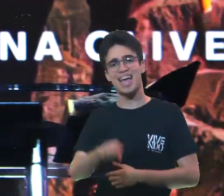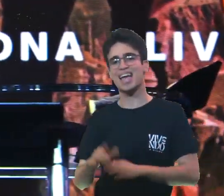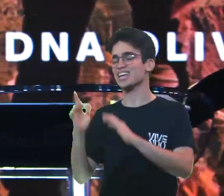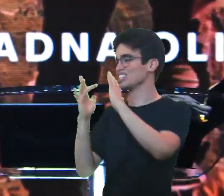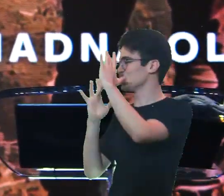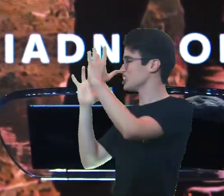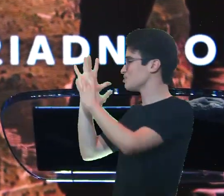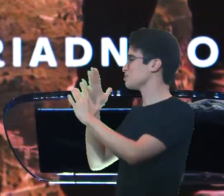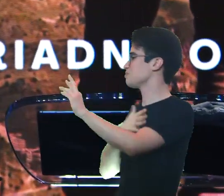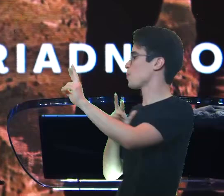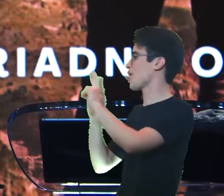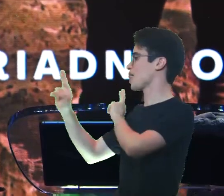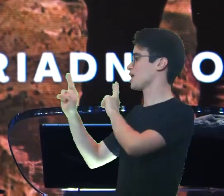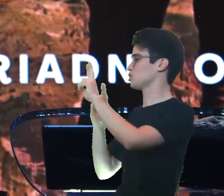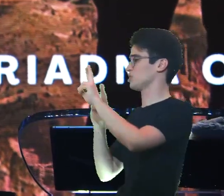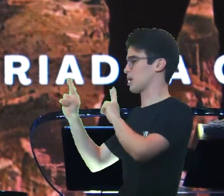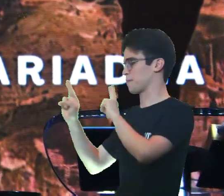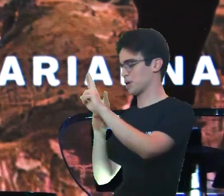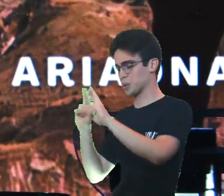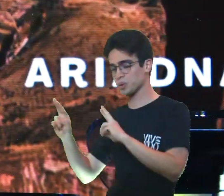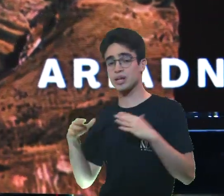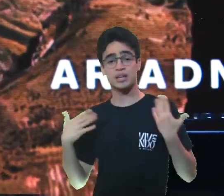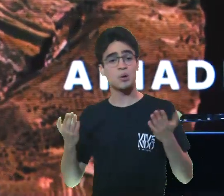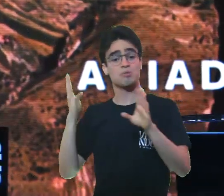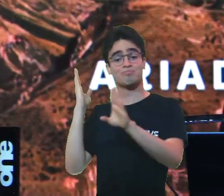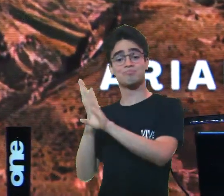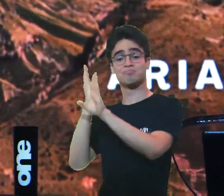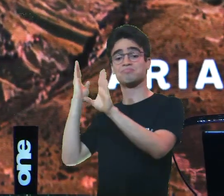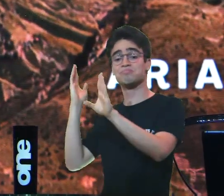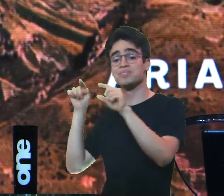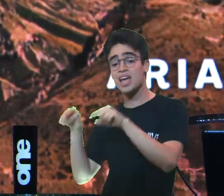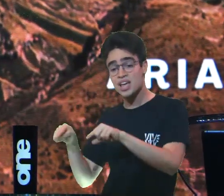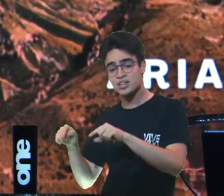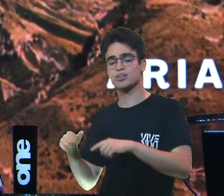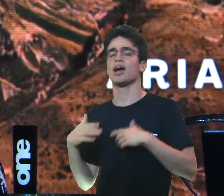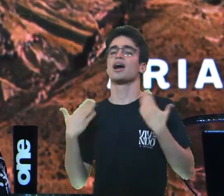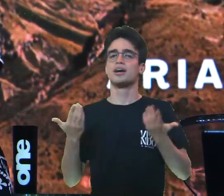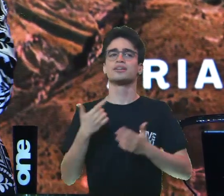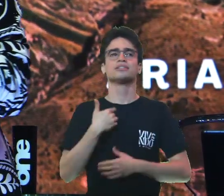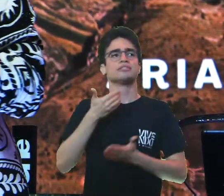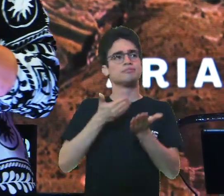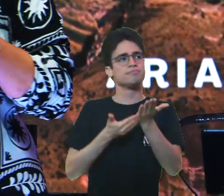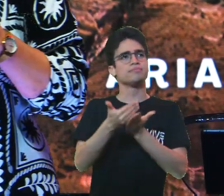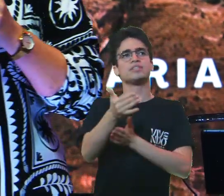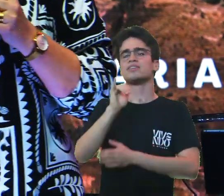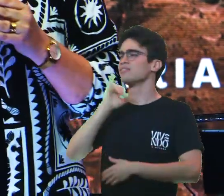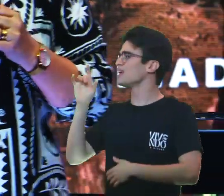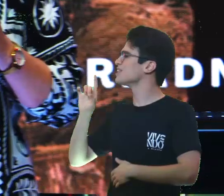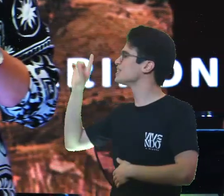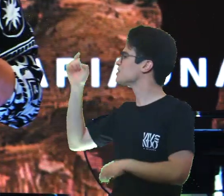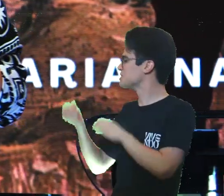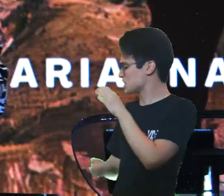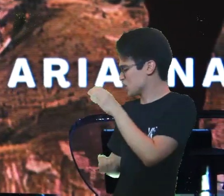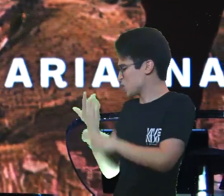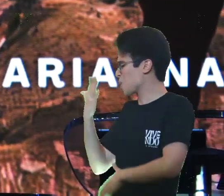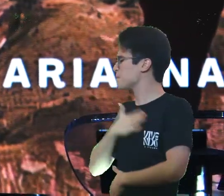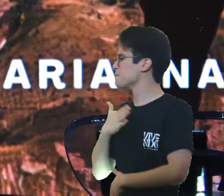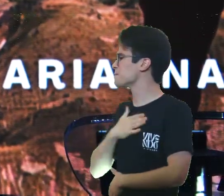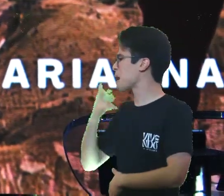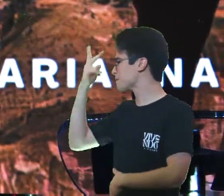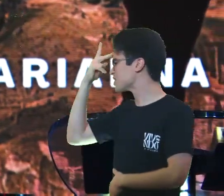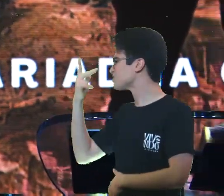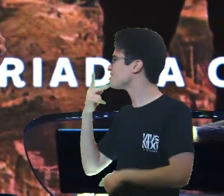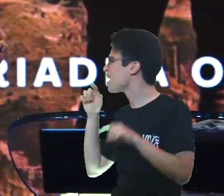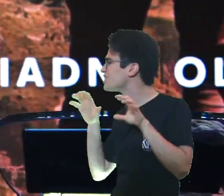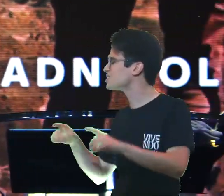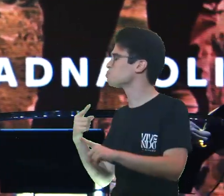com Deus. Então, a partir dessa relação, eu começo a dizer: Senhor, por que o Senhor me criou com a personalidade que tenho, com